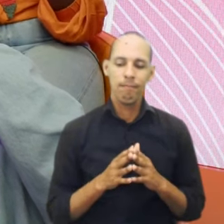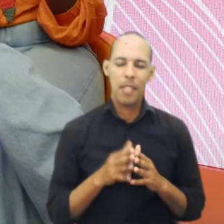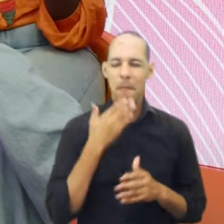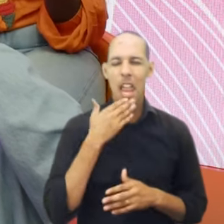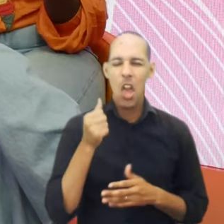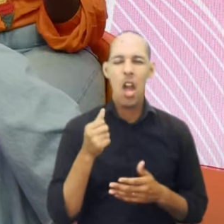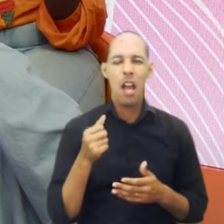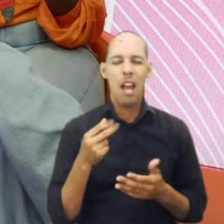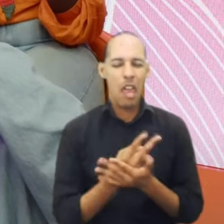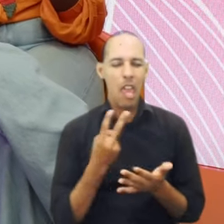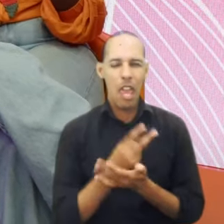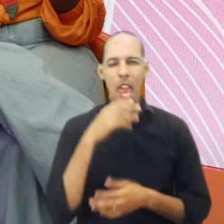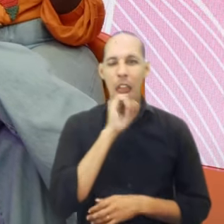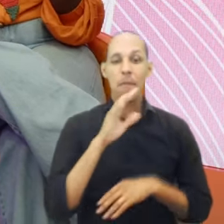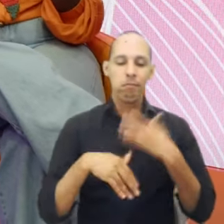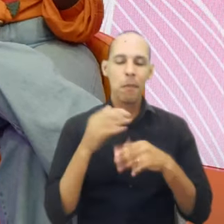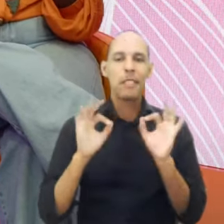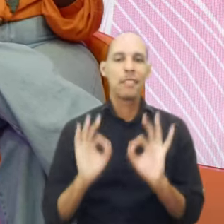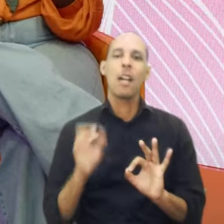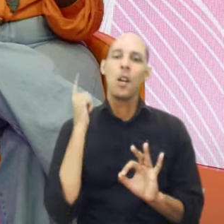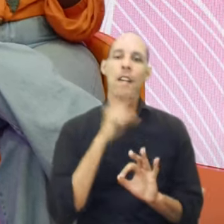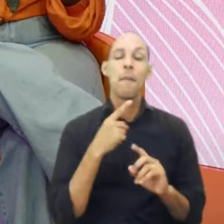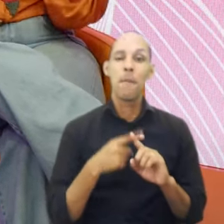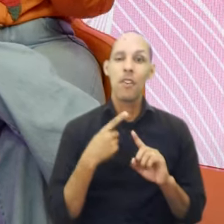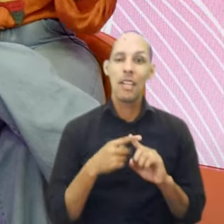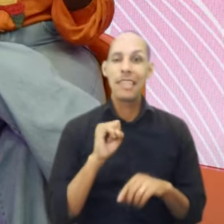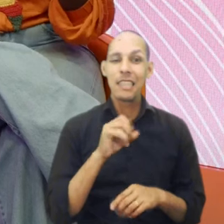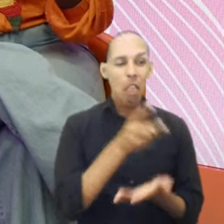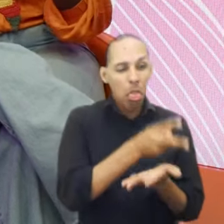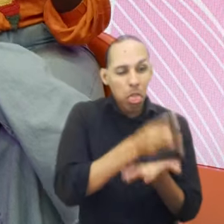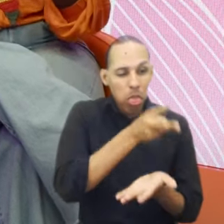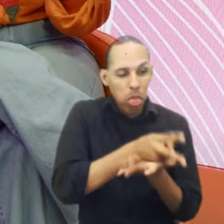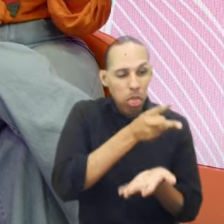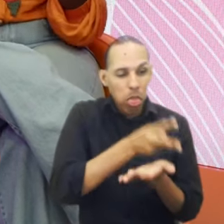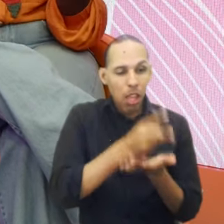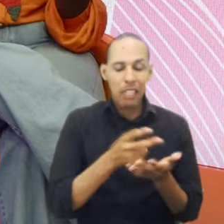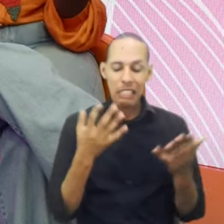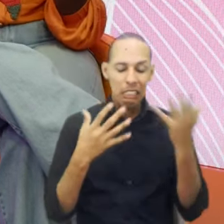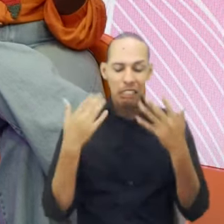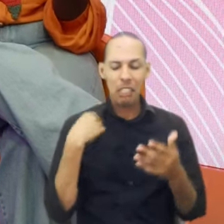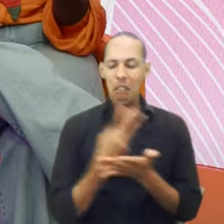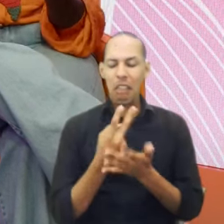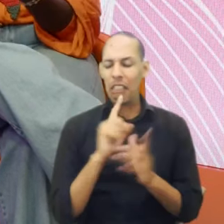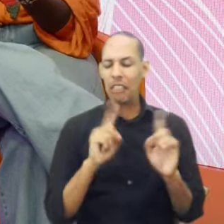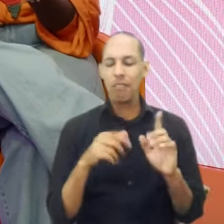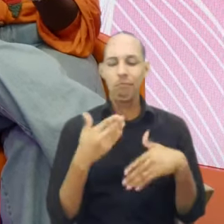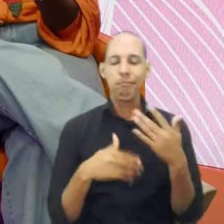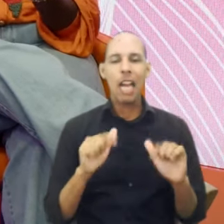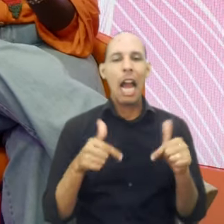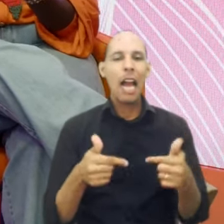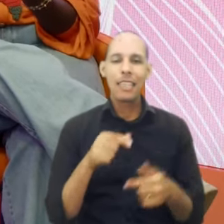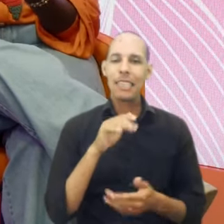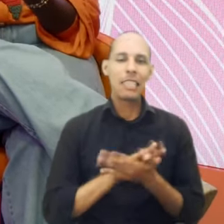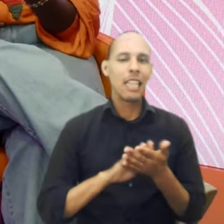prefiro errar rápido pra acertar mais rápido. Ótimo. Porque se você fica preso naquela coisa do, ah, eu não vou errar, você não age, você se